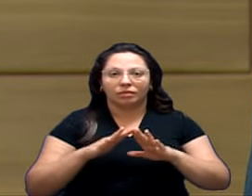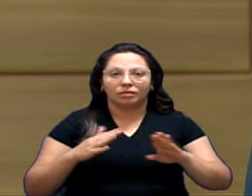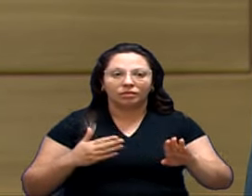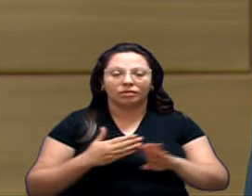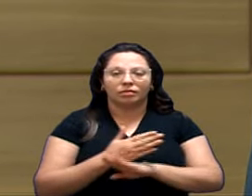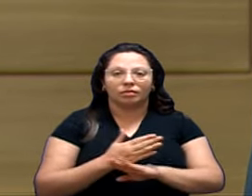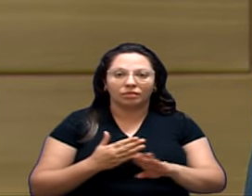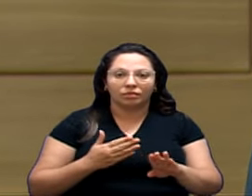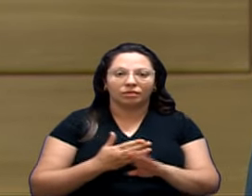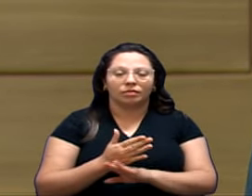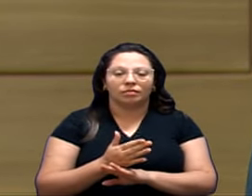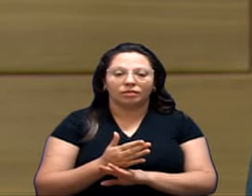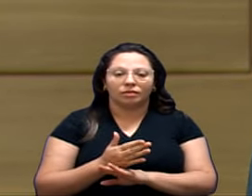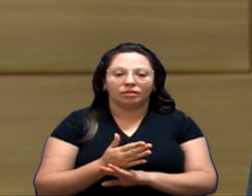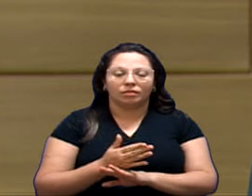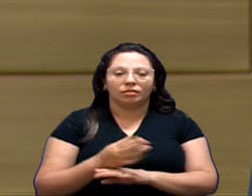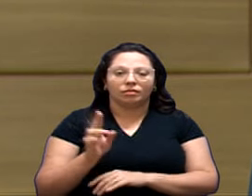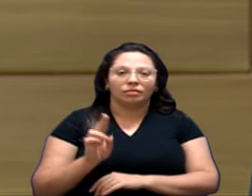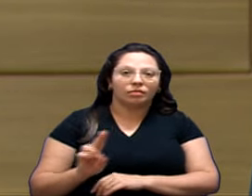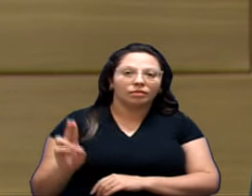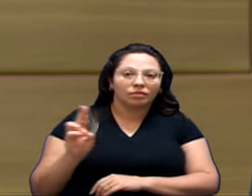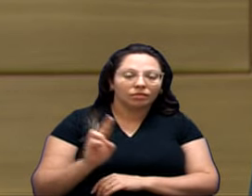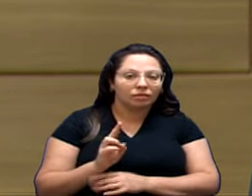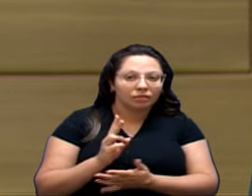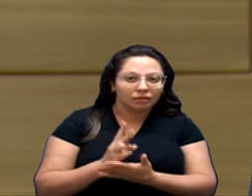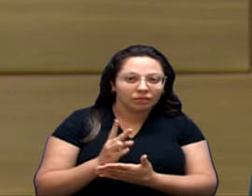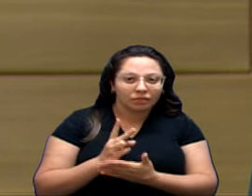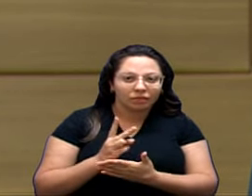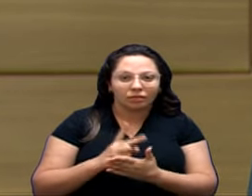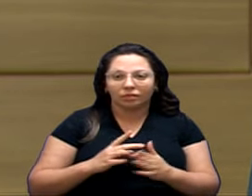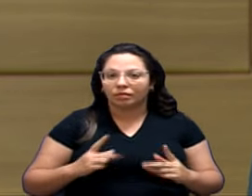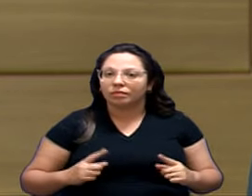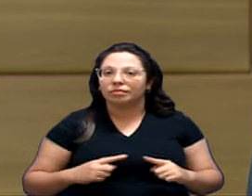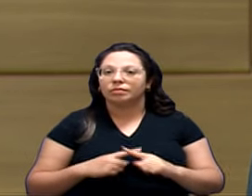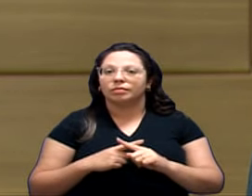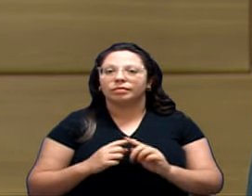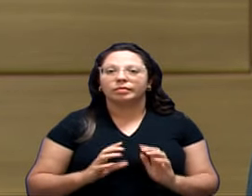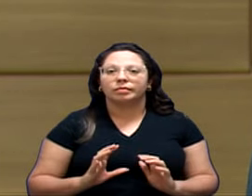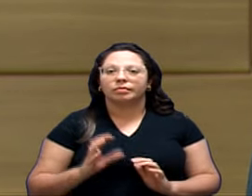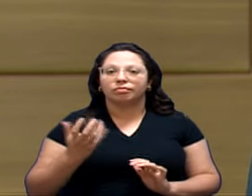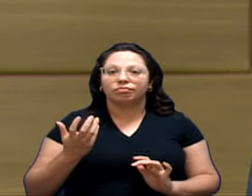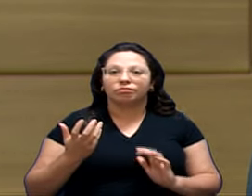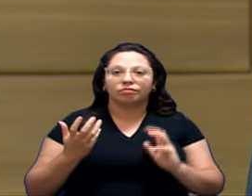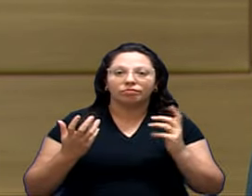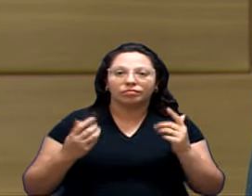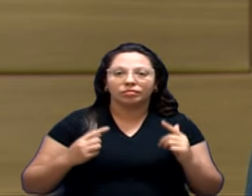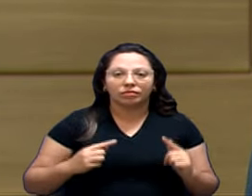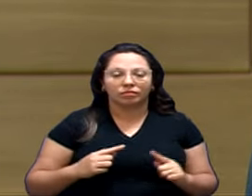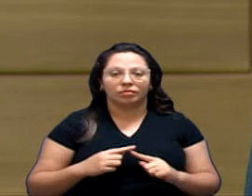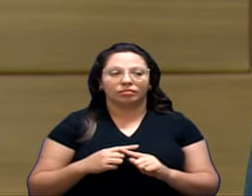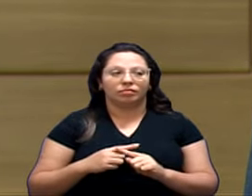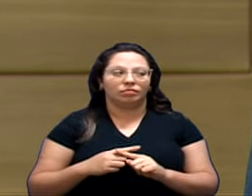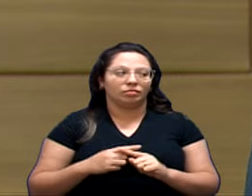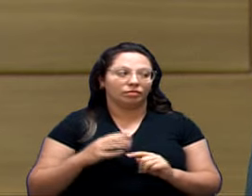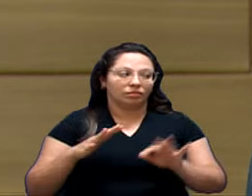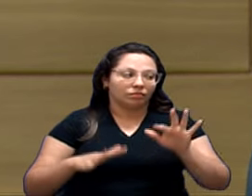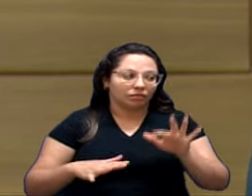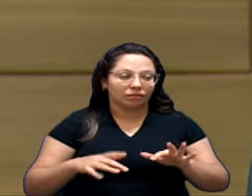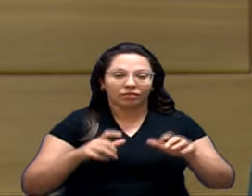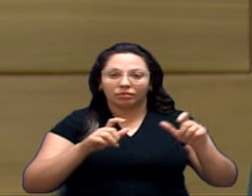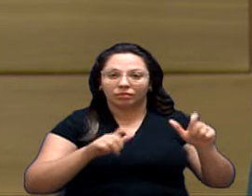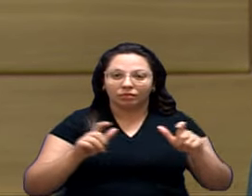servidores que aprovam os usos eles sempre ficam rec conflitando eh e algumas áreas